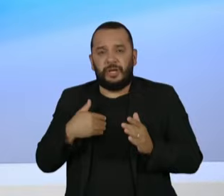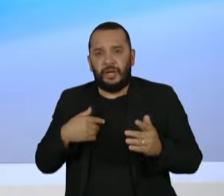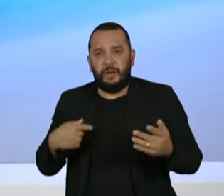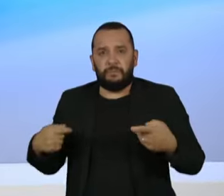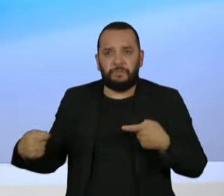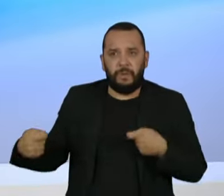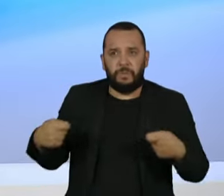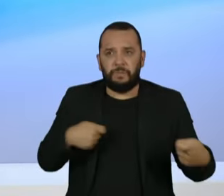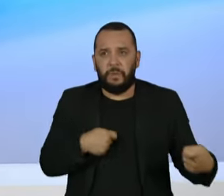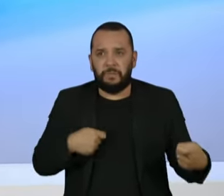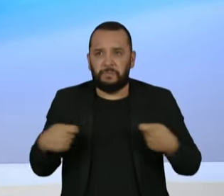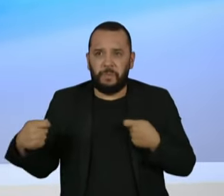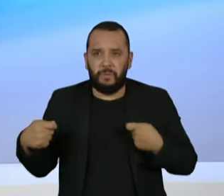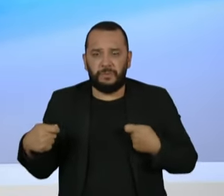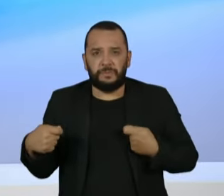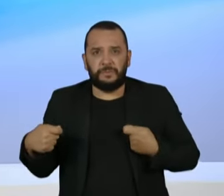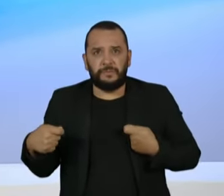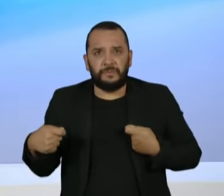de